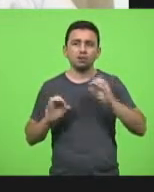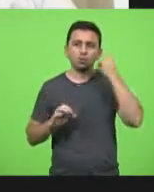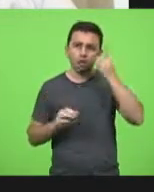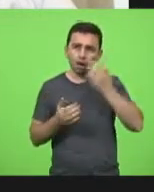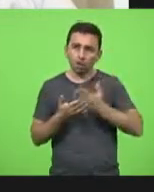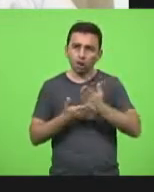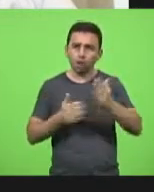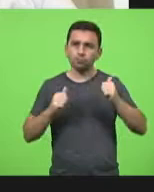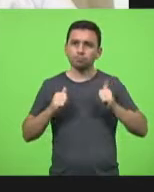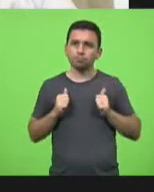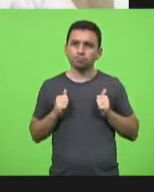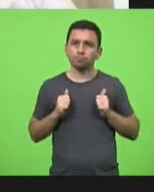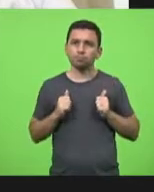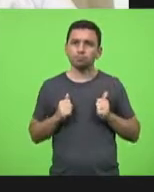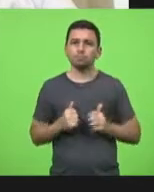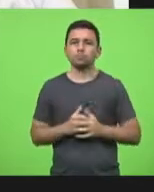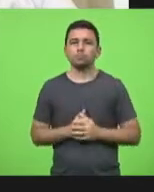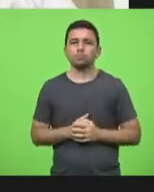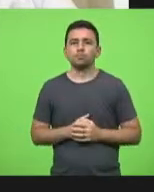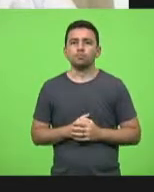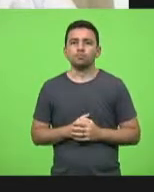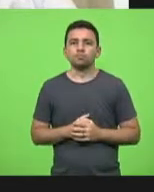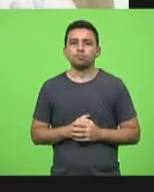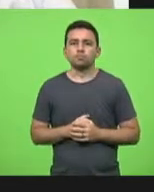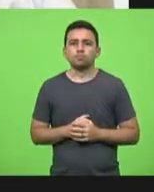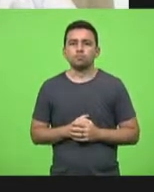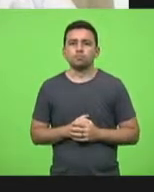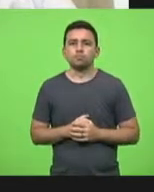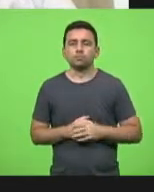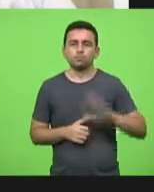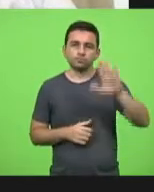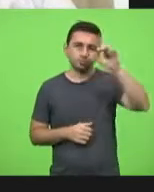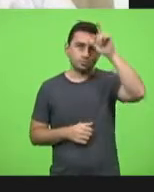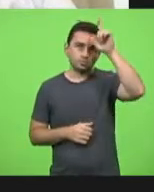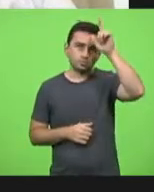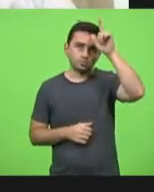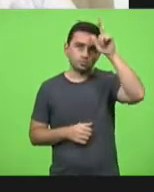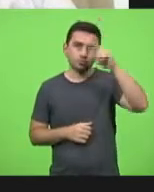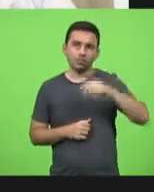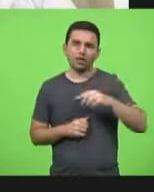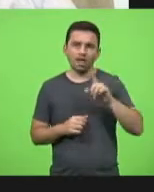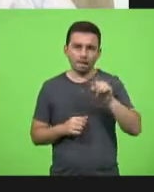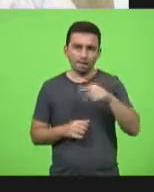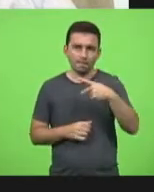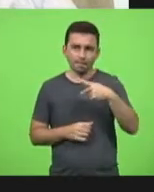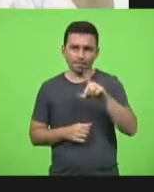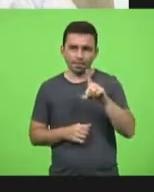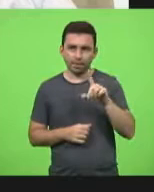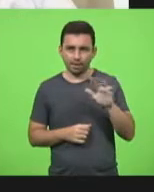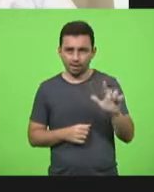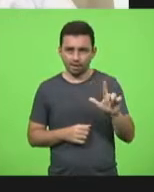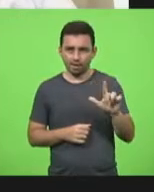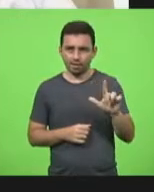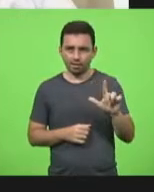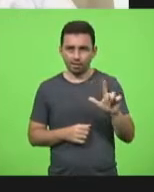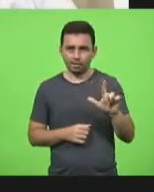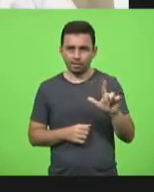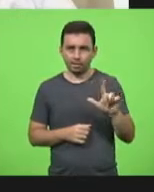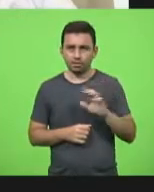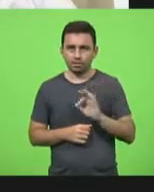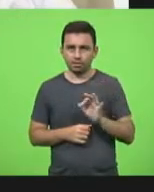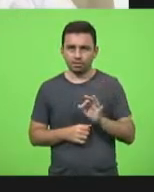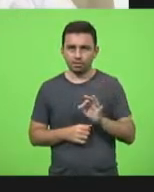encontram. Deputado. Sim, deputado Sargento Lima. Se trata do PDL... Isso é o PDL, só